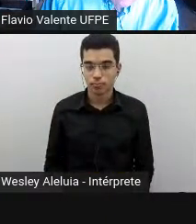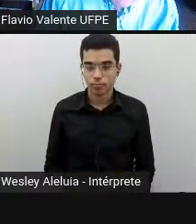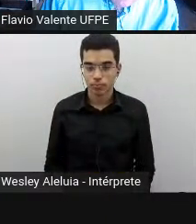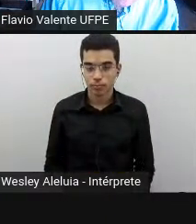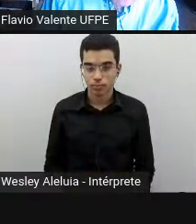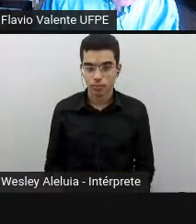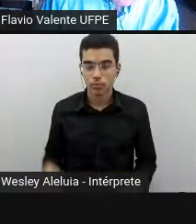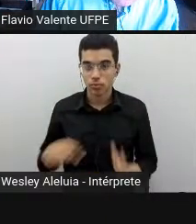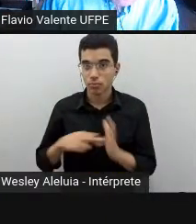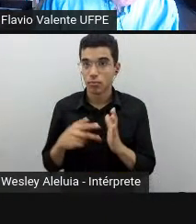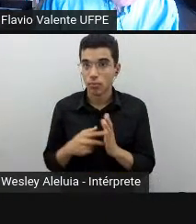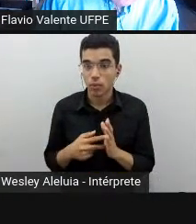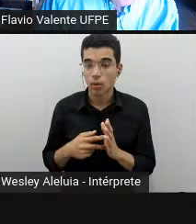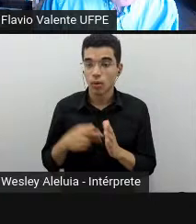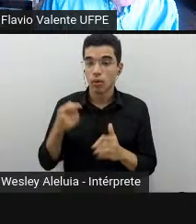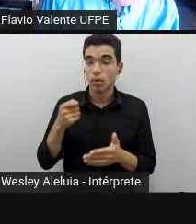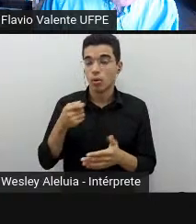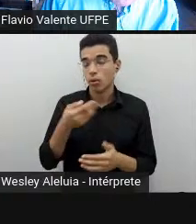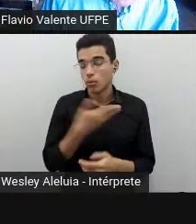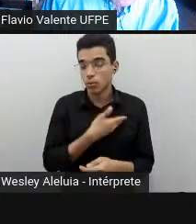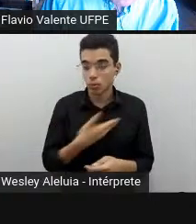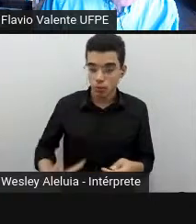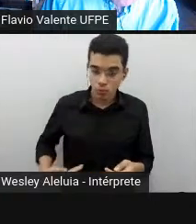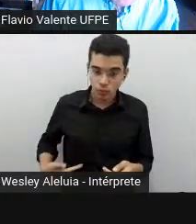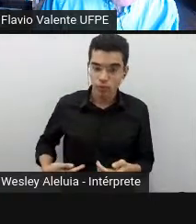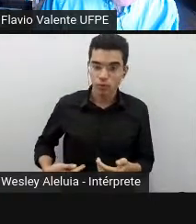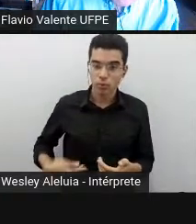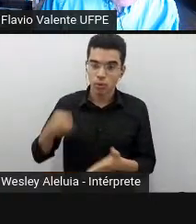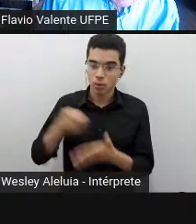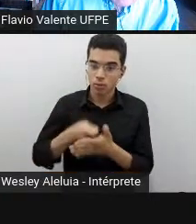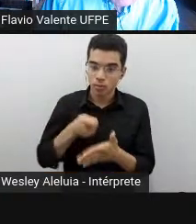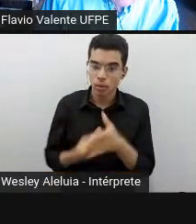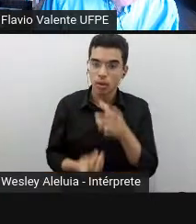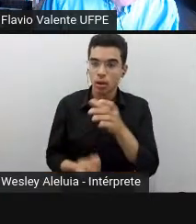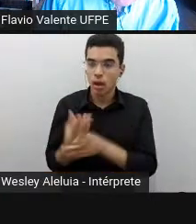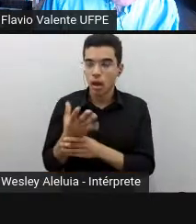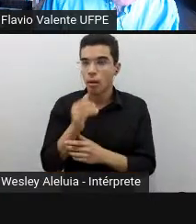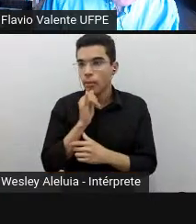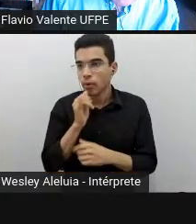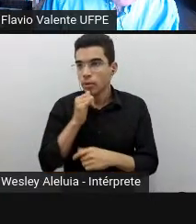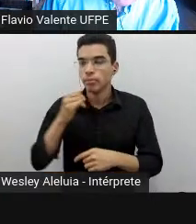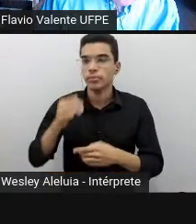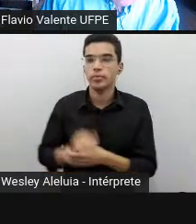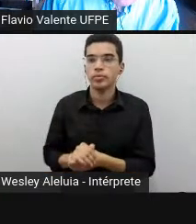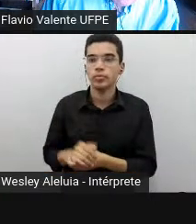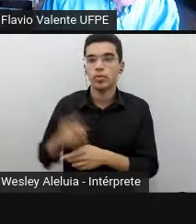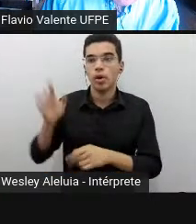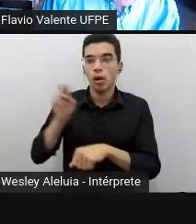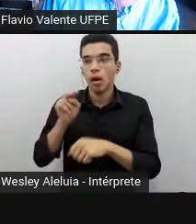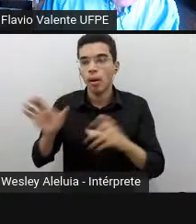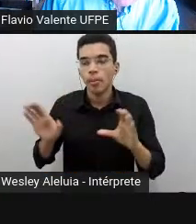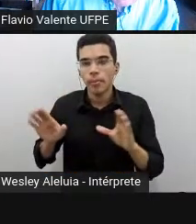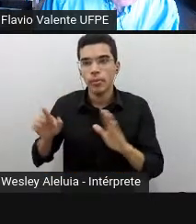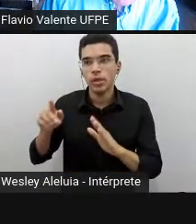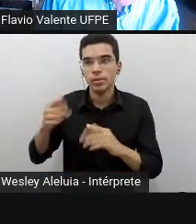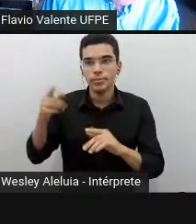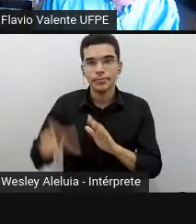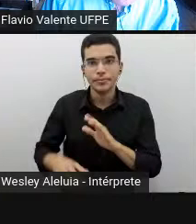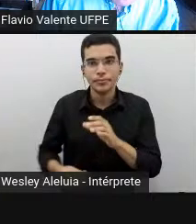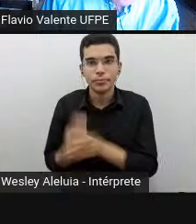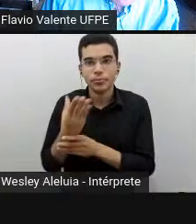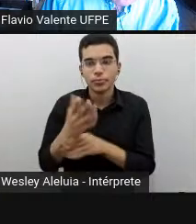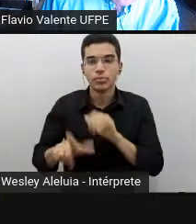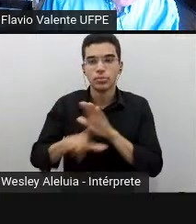políticas, como políticas públicas de agricultura familiar, políticas públicas de alimentação escolar,